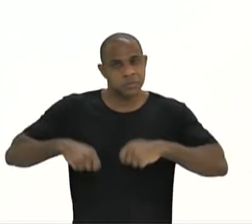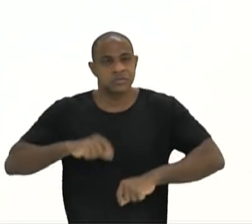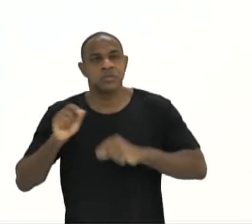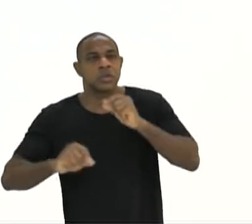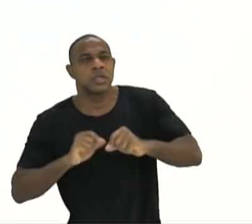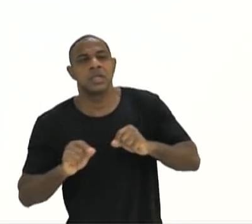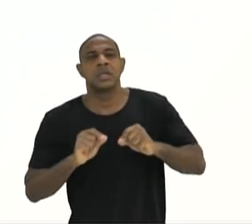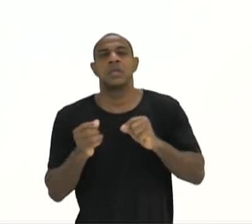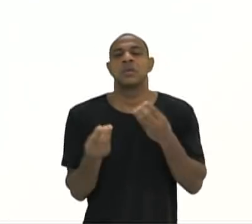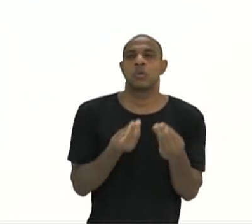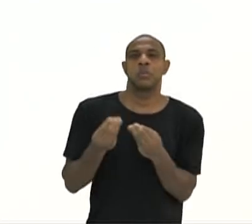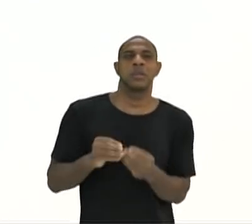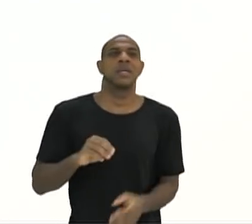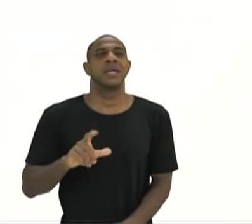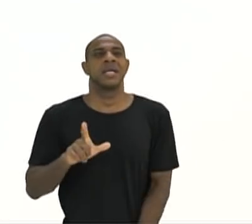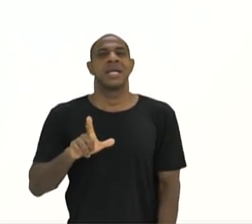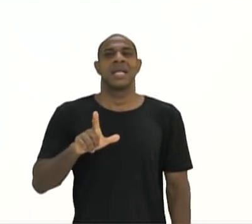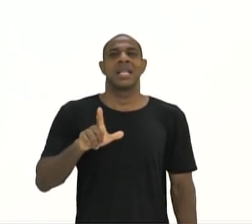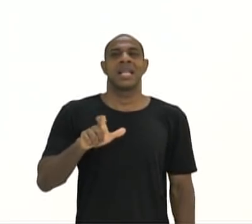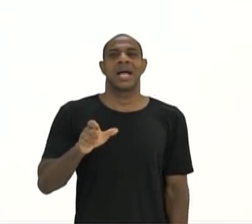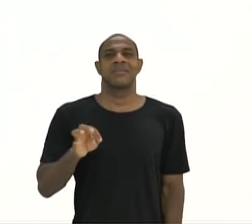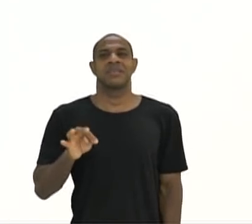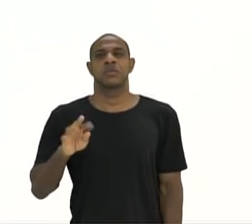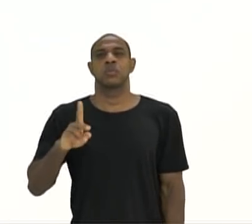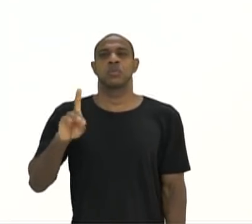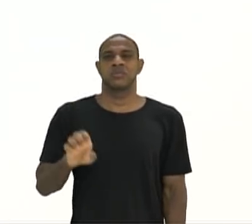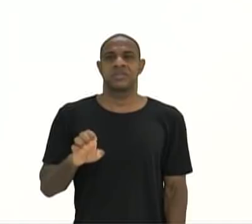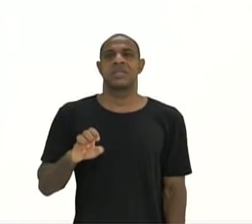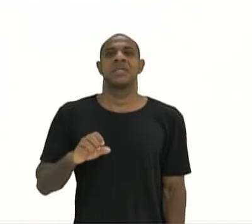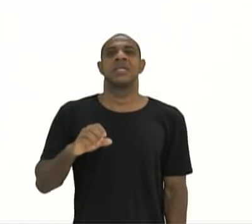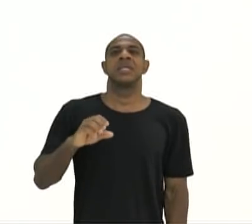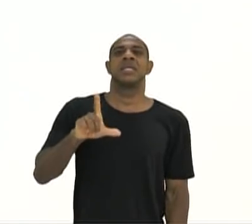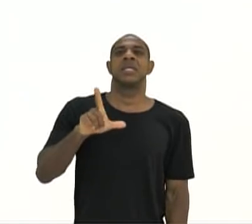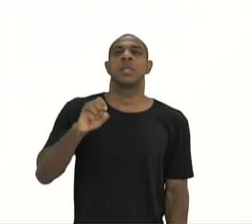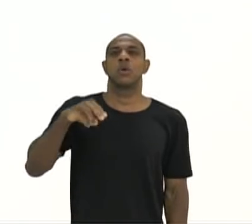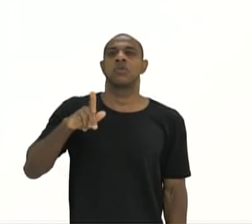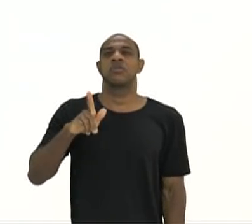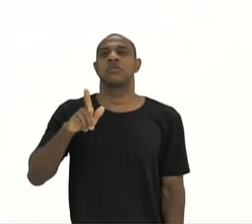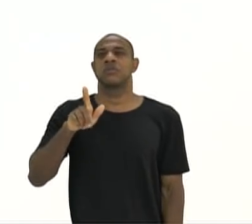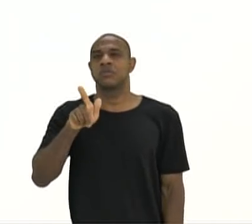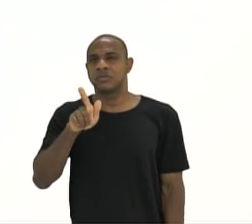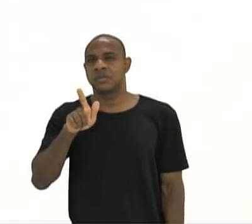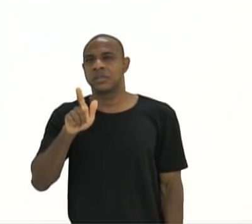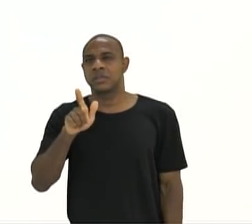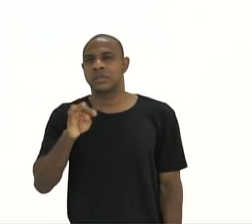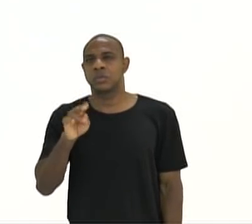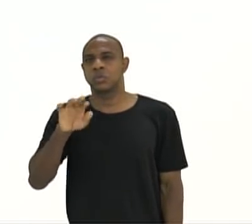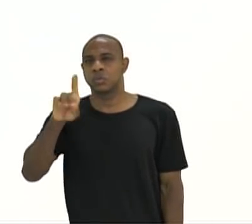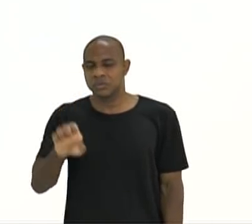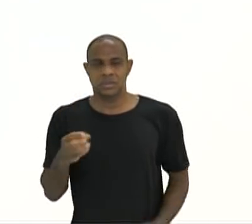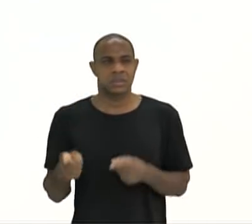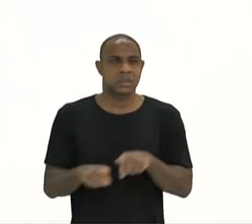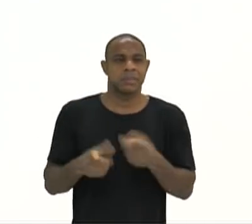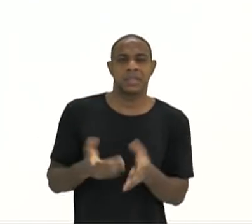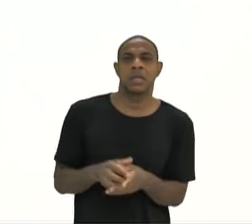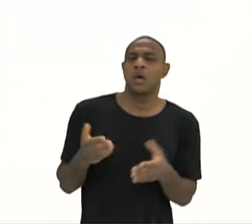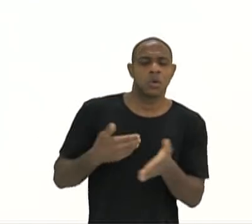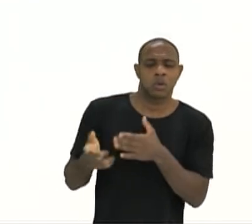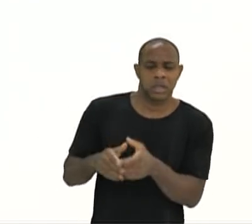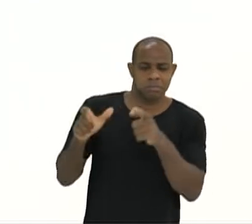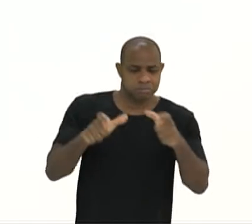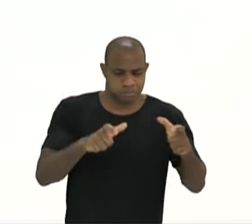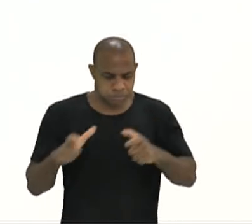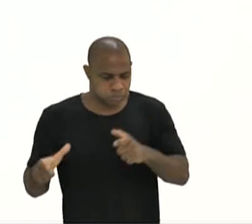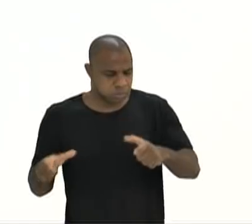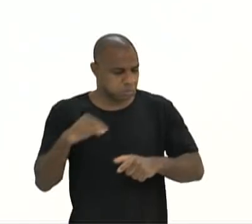partir das medidas de latitude e longitude de um ponto na superfície terrestre. Ou seja, qualquer ponto na superfície,